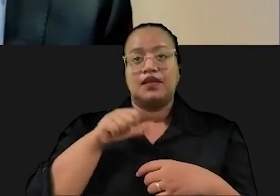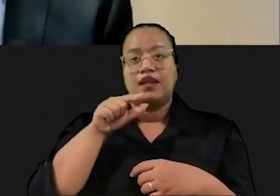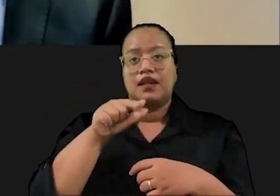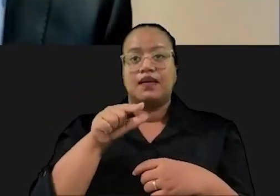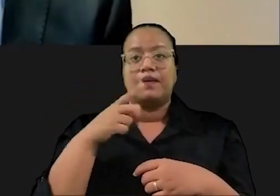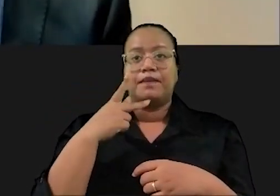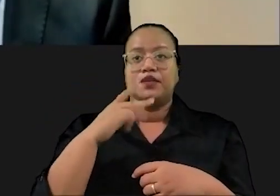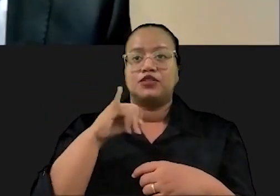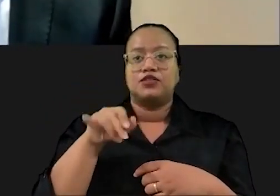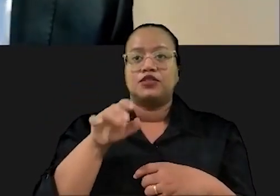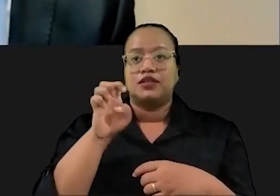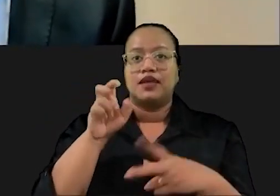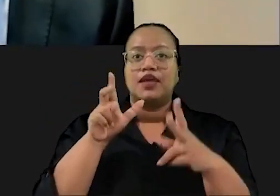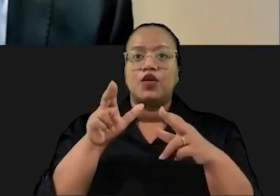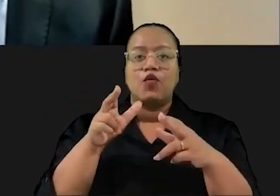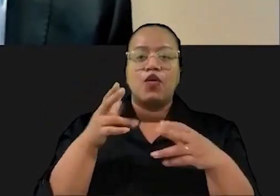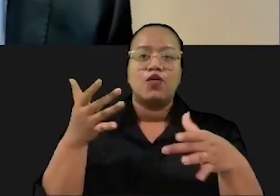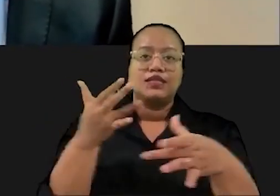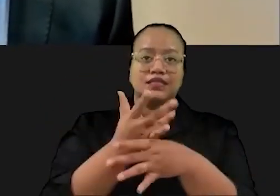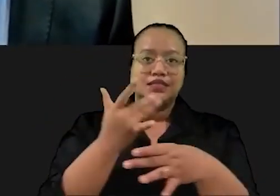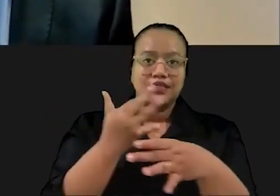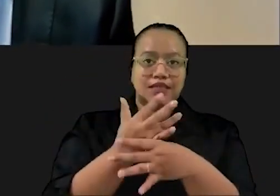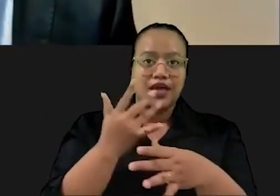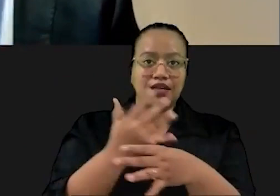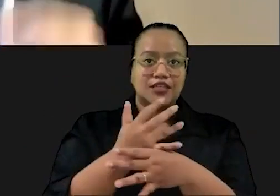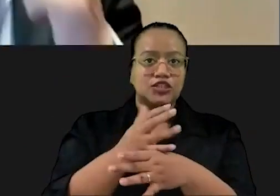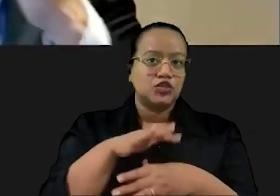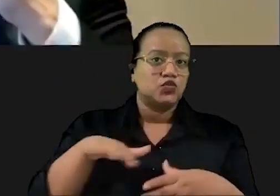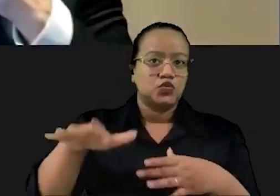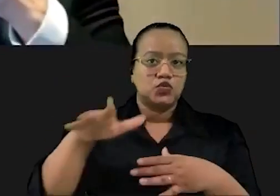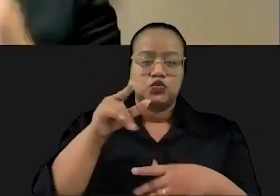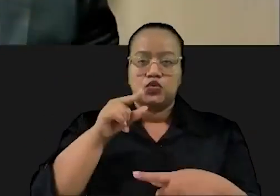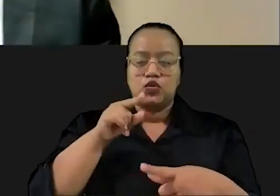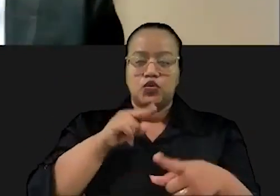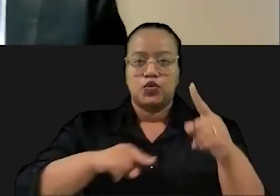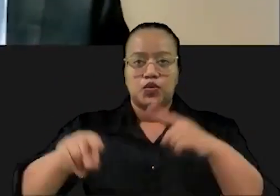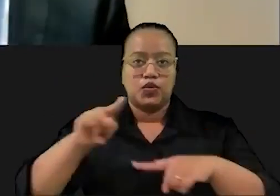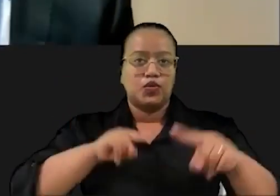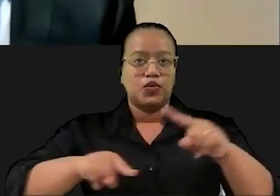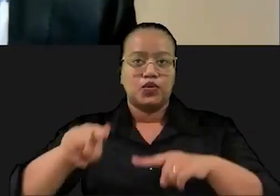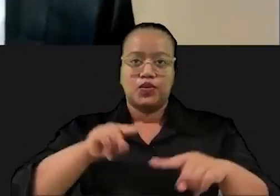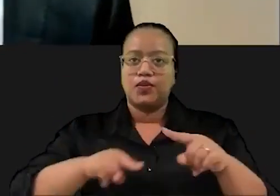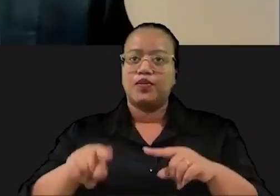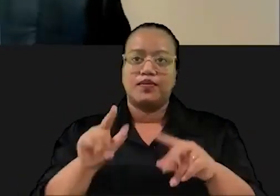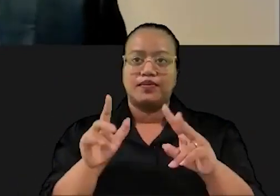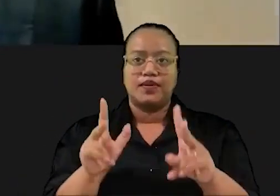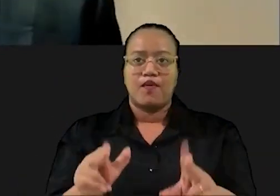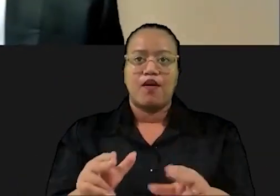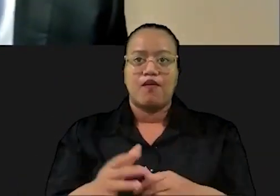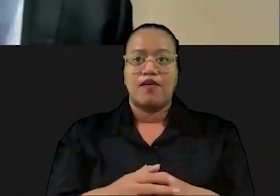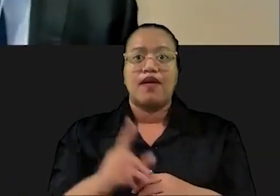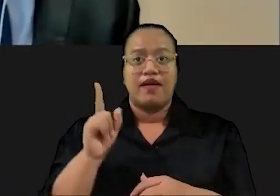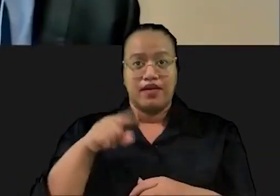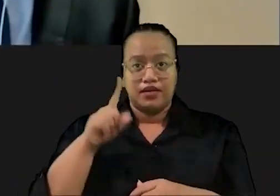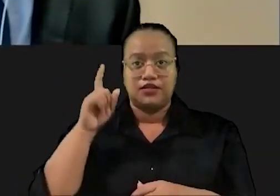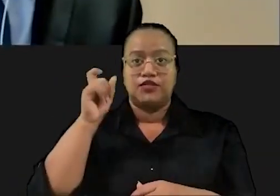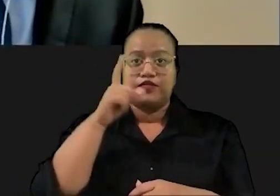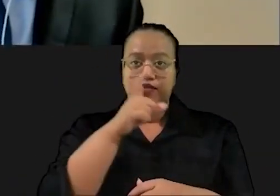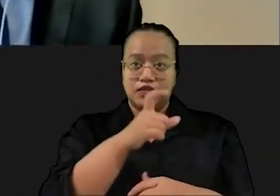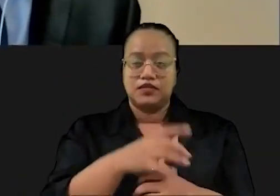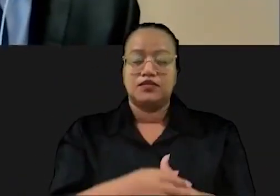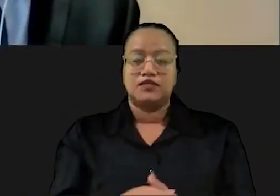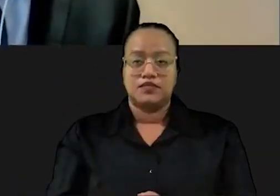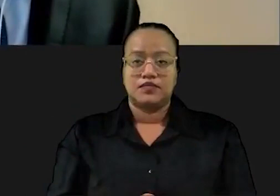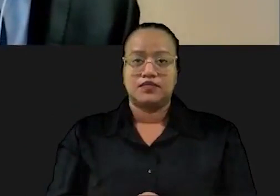não é administrar uma casinha, um escritório, né? É uma coisa bastante complexa mesmo. Uma outra forma de olhar para